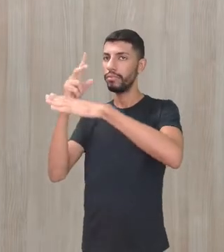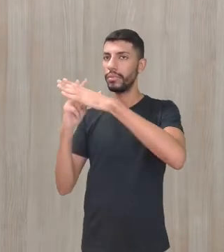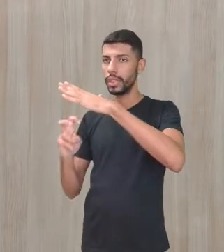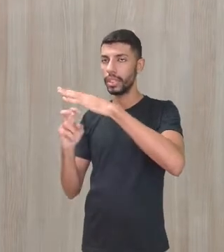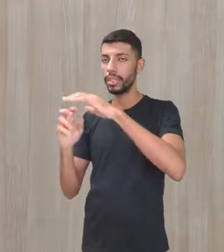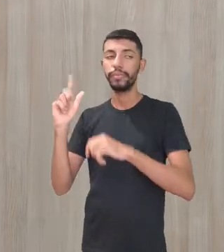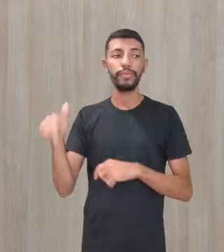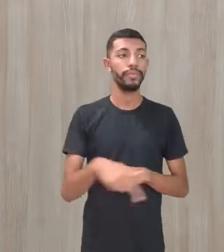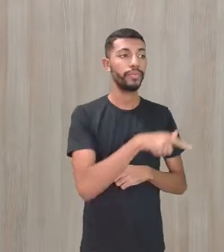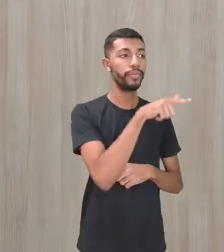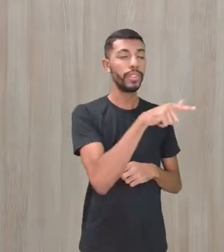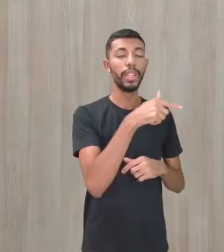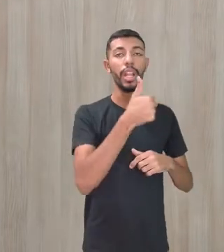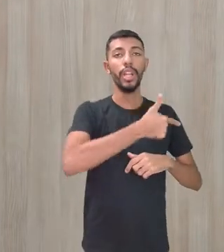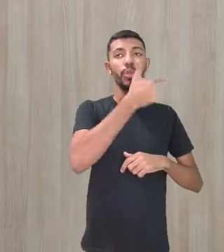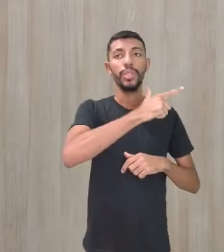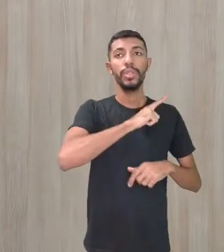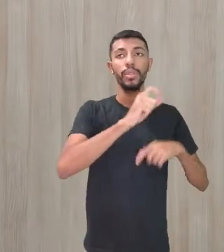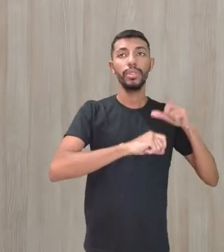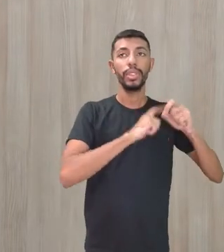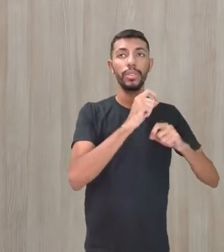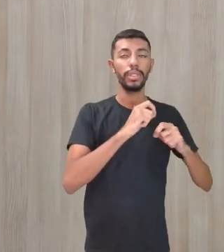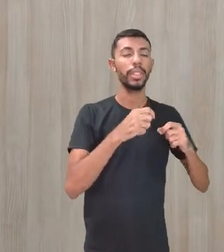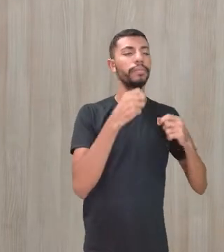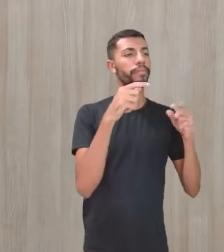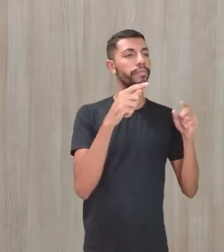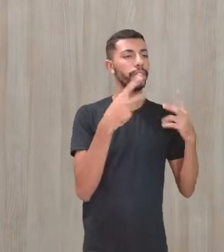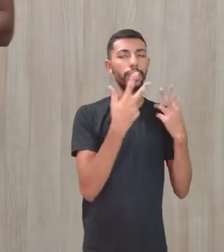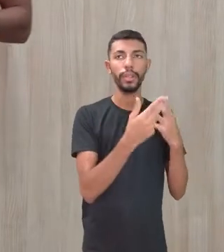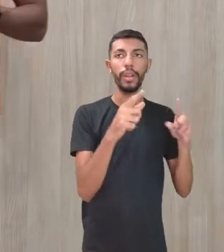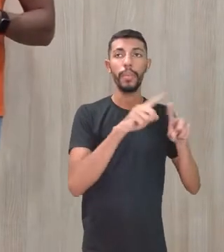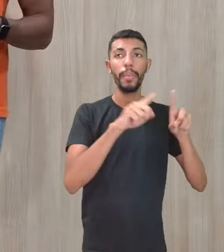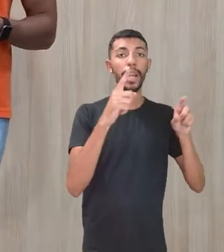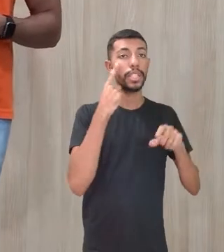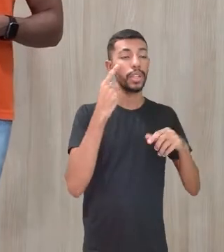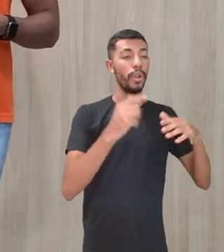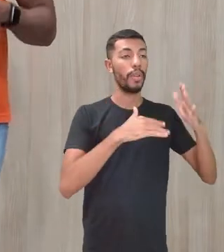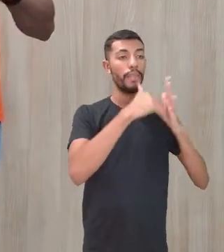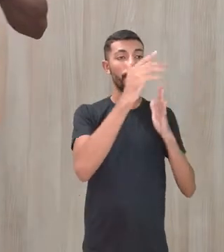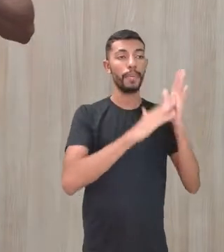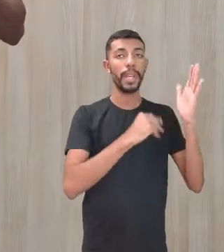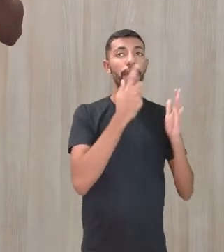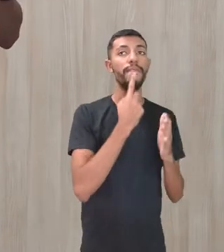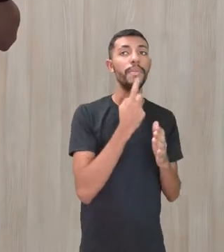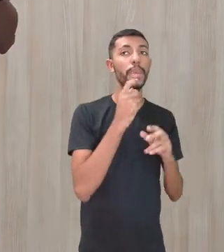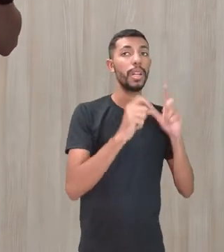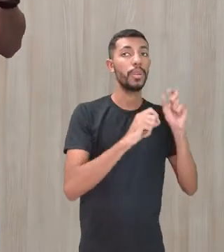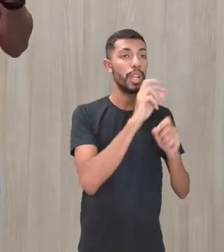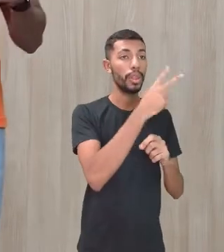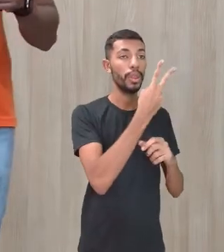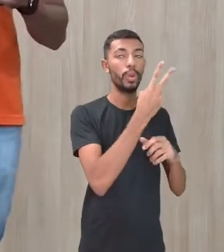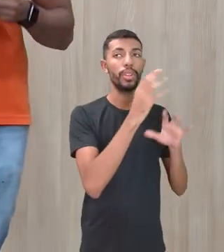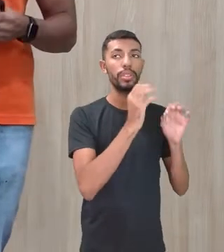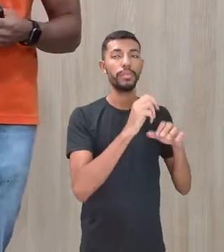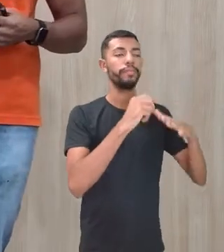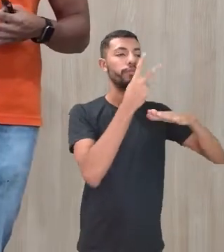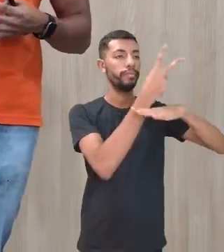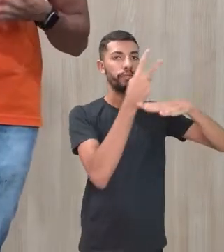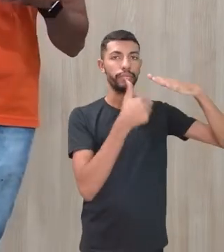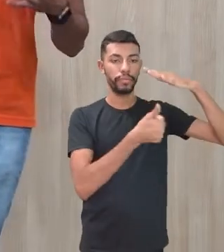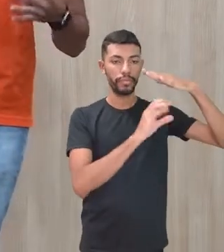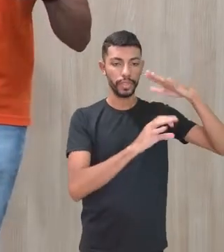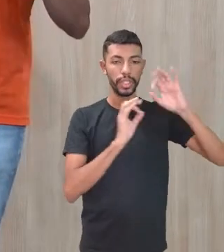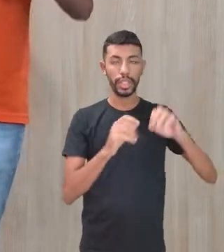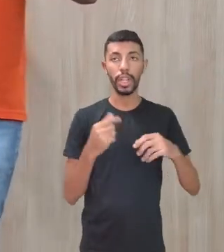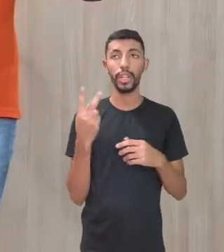eu também tenho, sendo que são 2 aqui, ó, agora num total de 10. Como esses pedaços vermelhos representam a